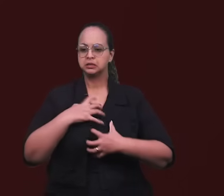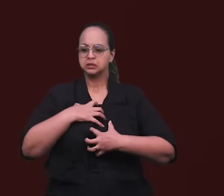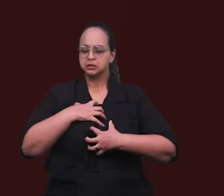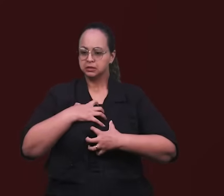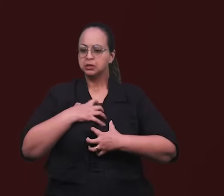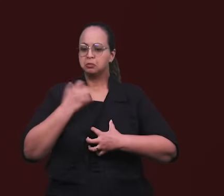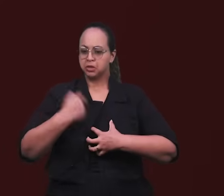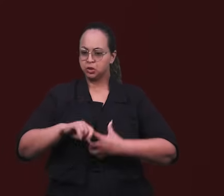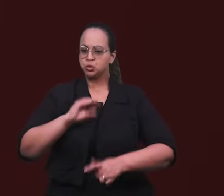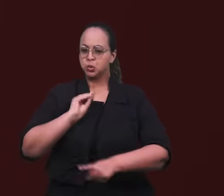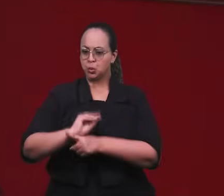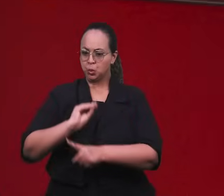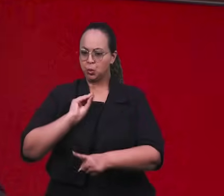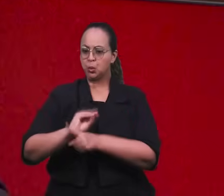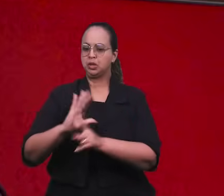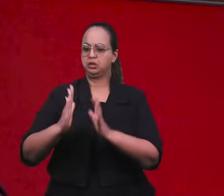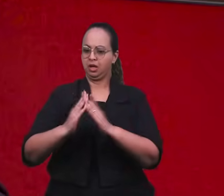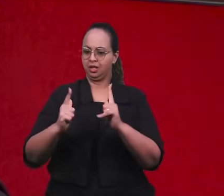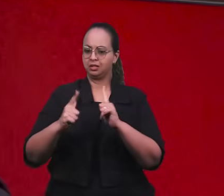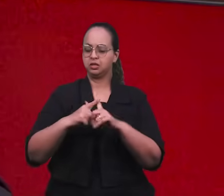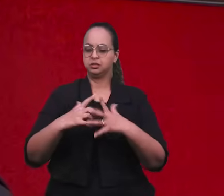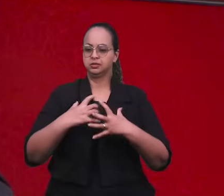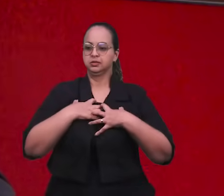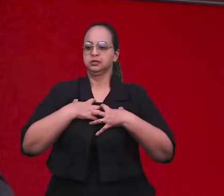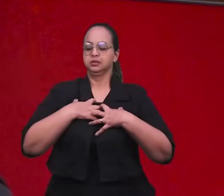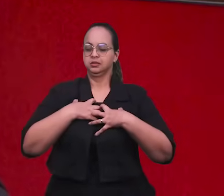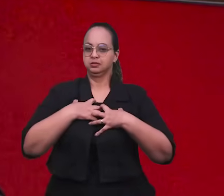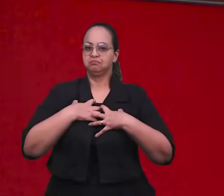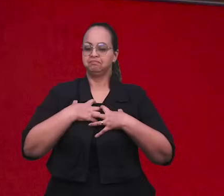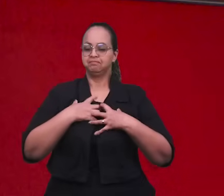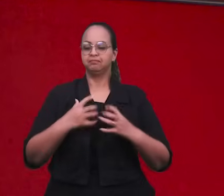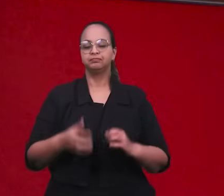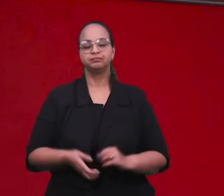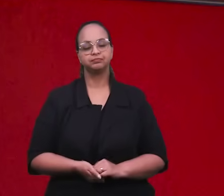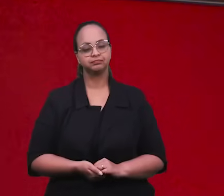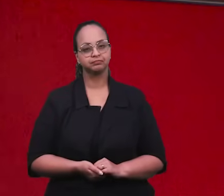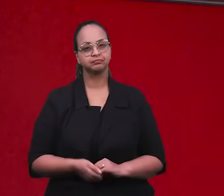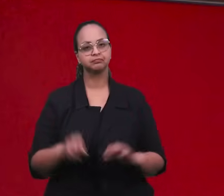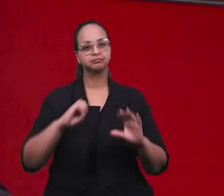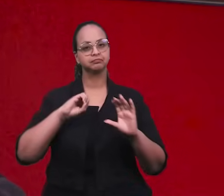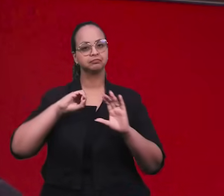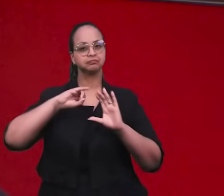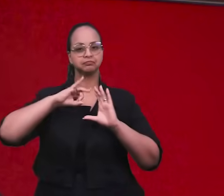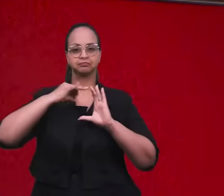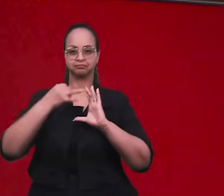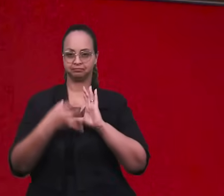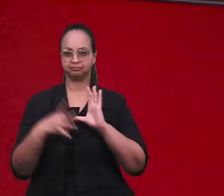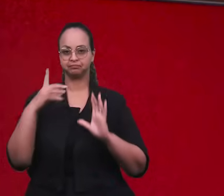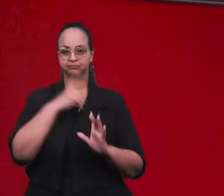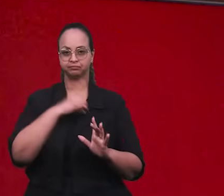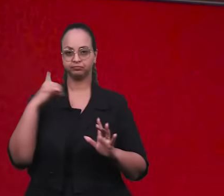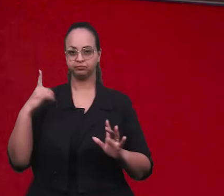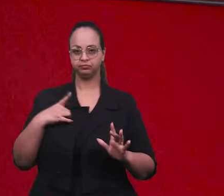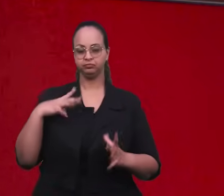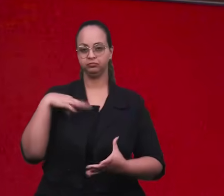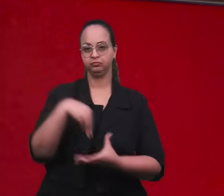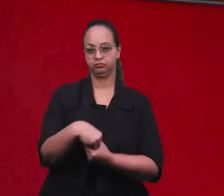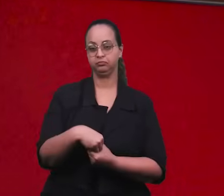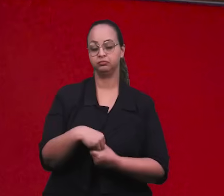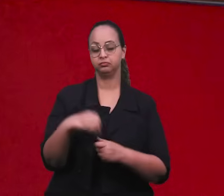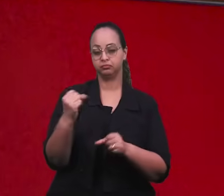devorou. Nós vemos que dentro daquilo que são as atribuições do diácono, na obra do Espírito, no nosso